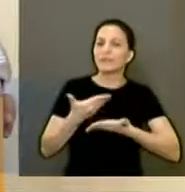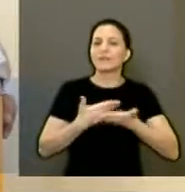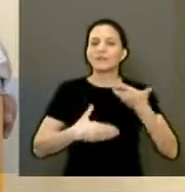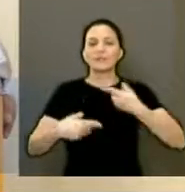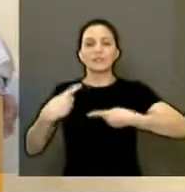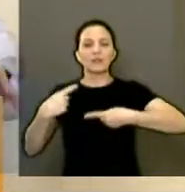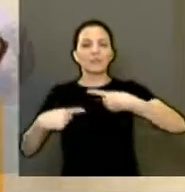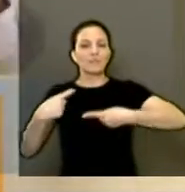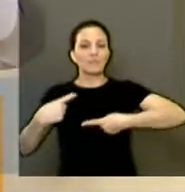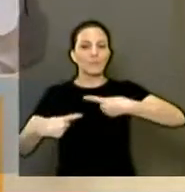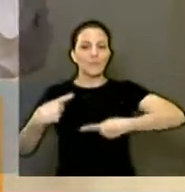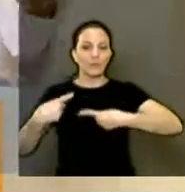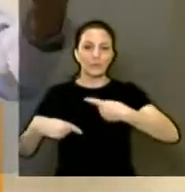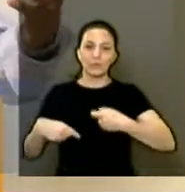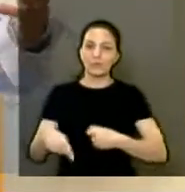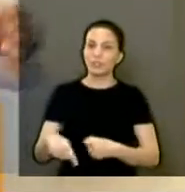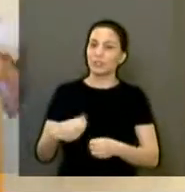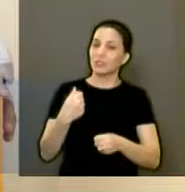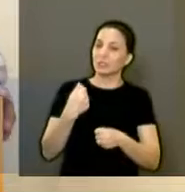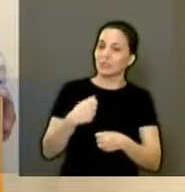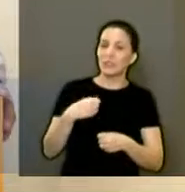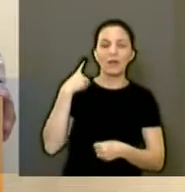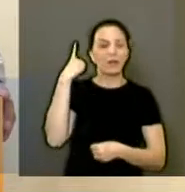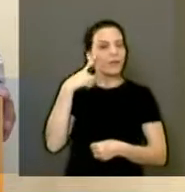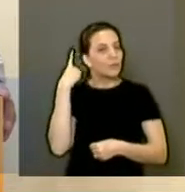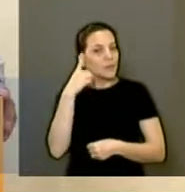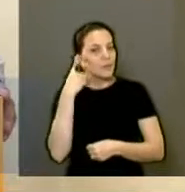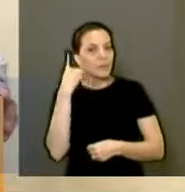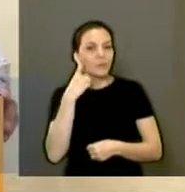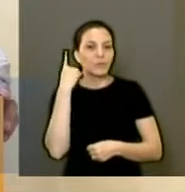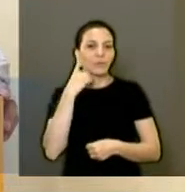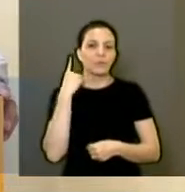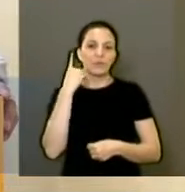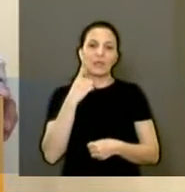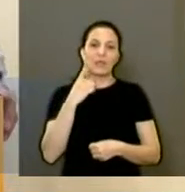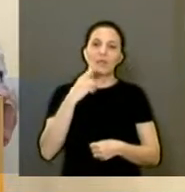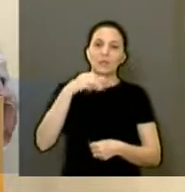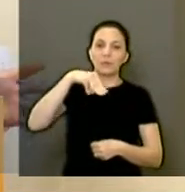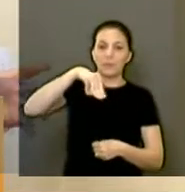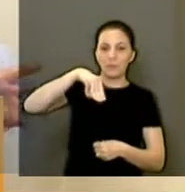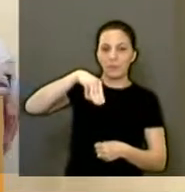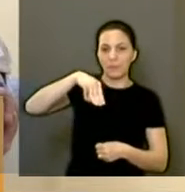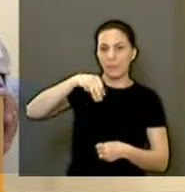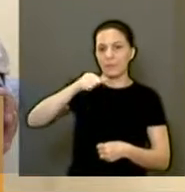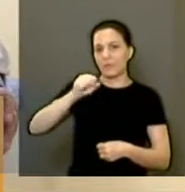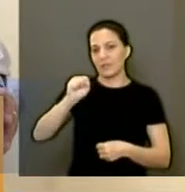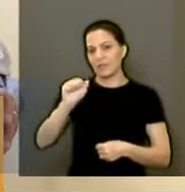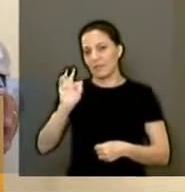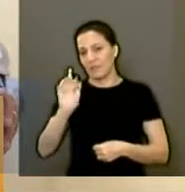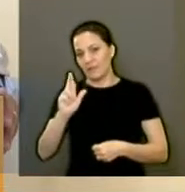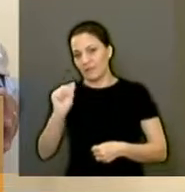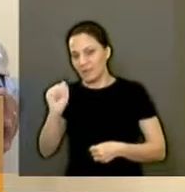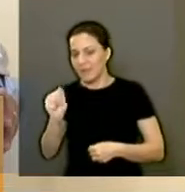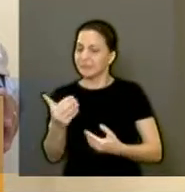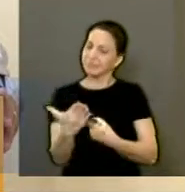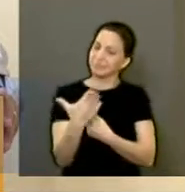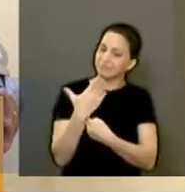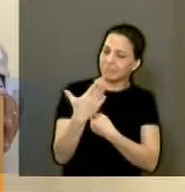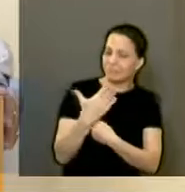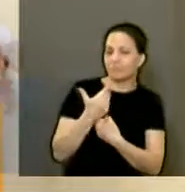que tinha que depender do deputado deputado roberto massafera em ajuda faz favor